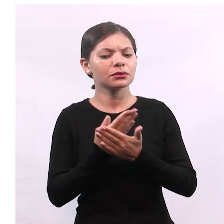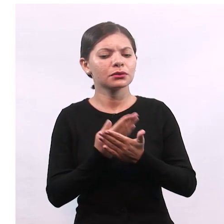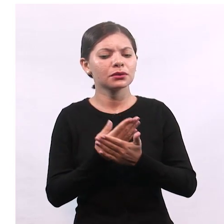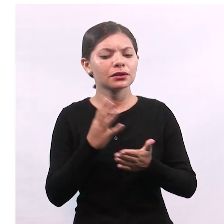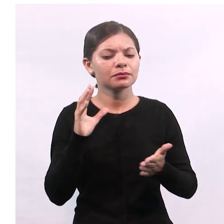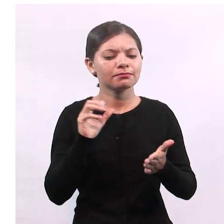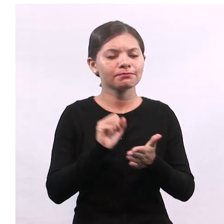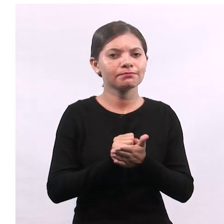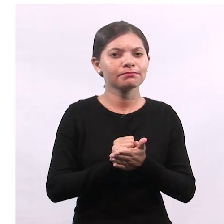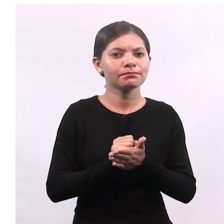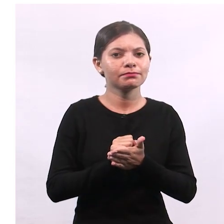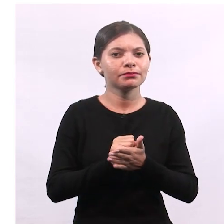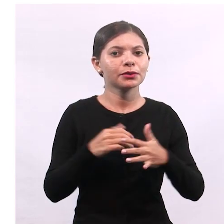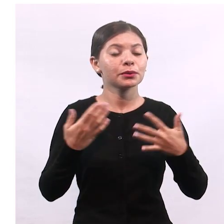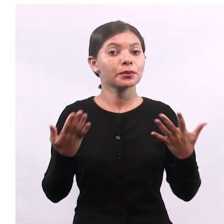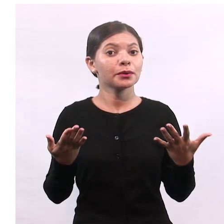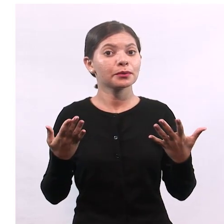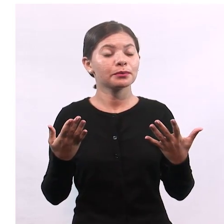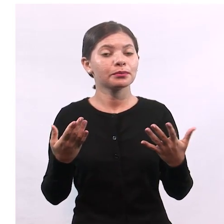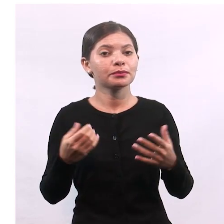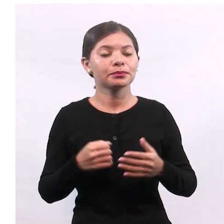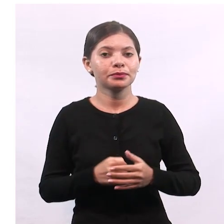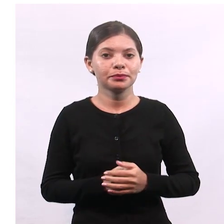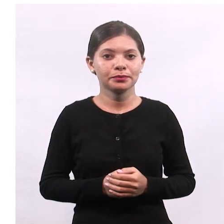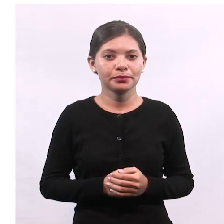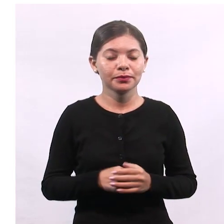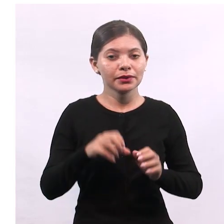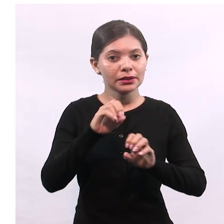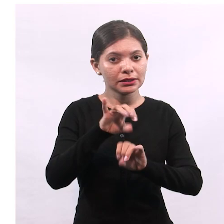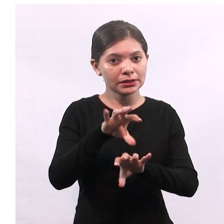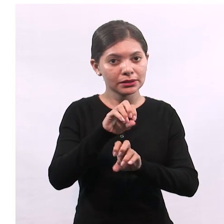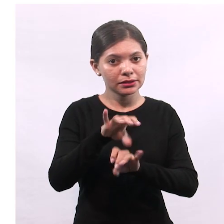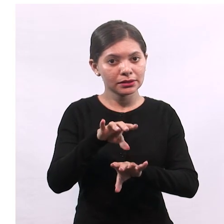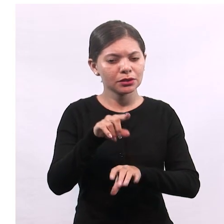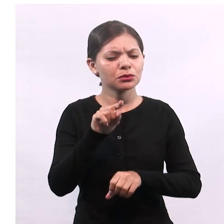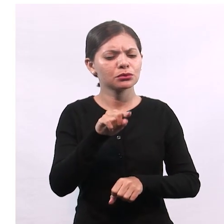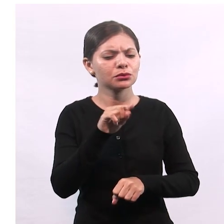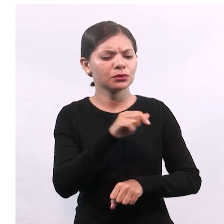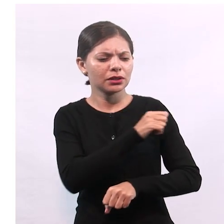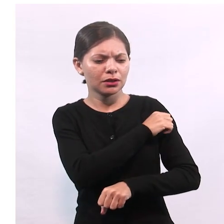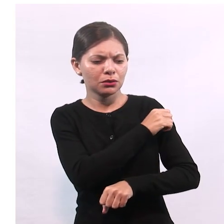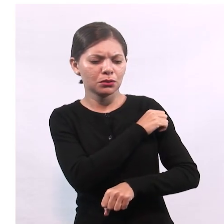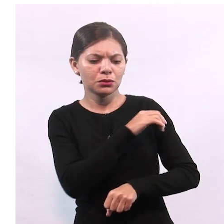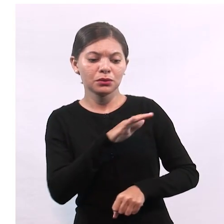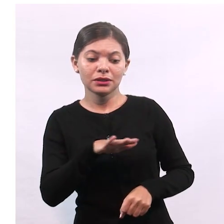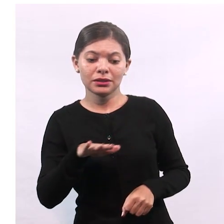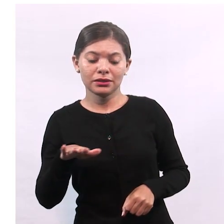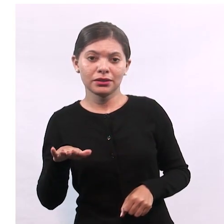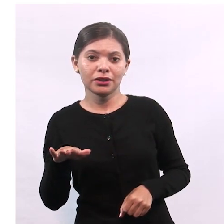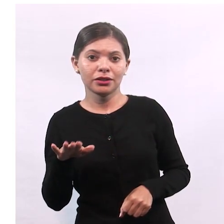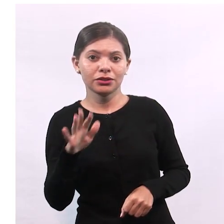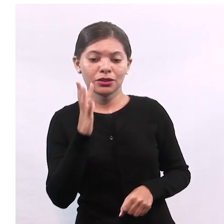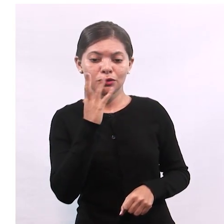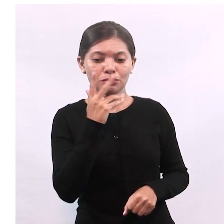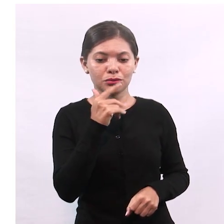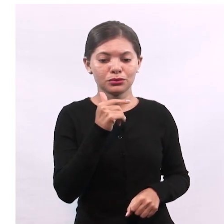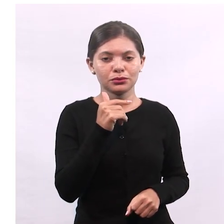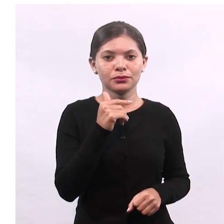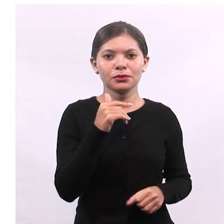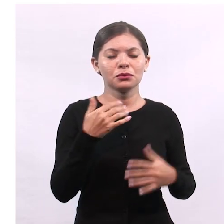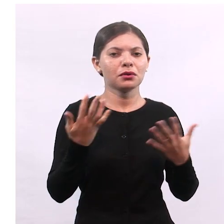matrícula a etapa de ensino daquele aluno tá na creche tá na pré-escola qual etapa